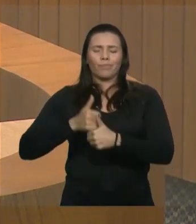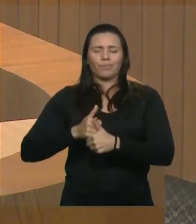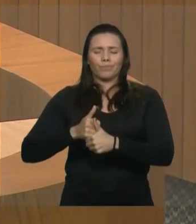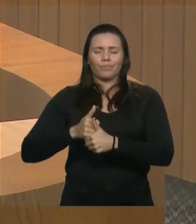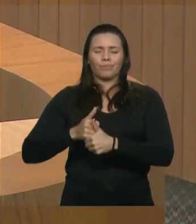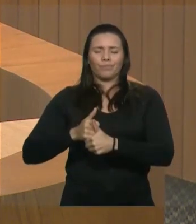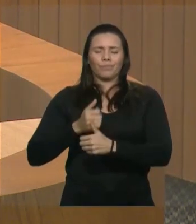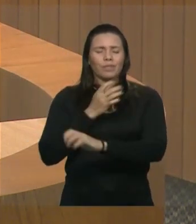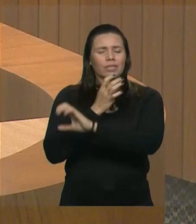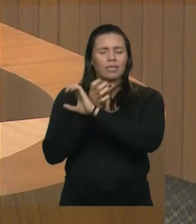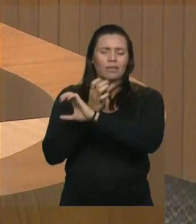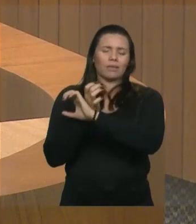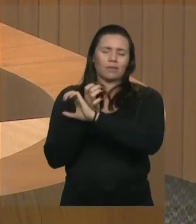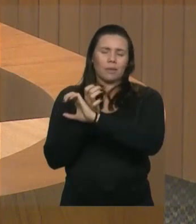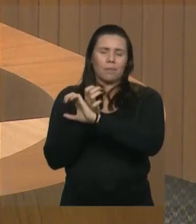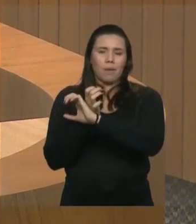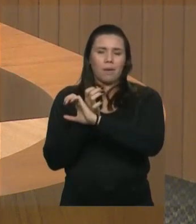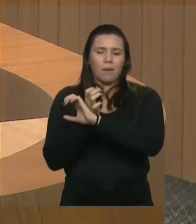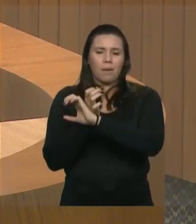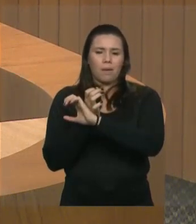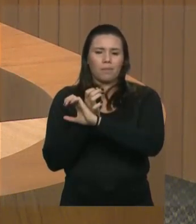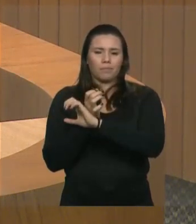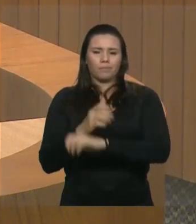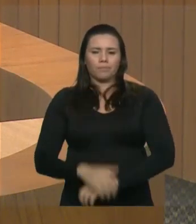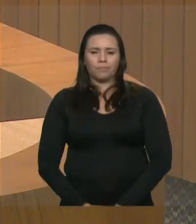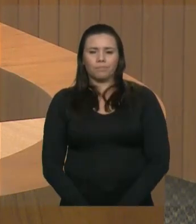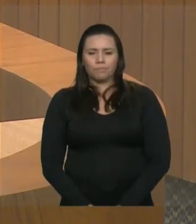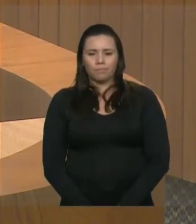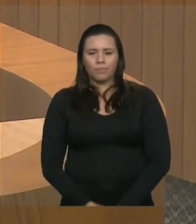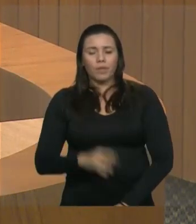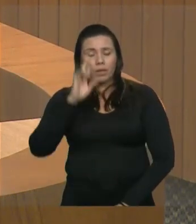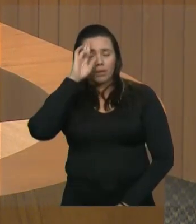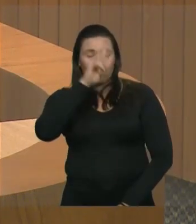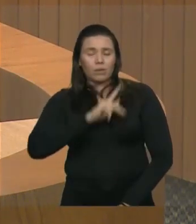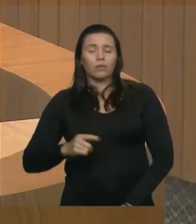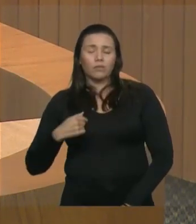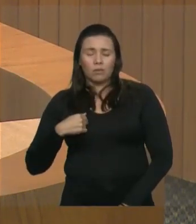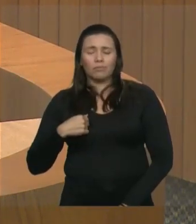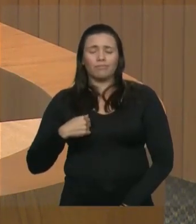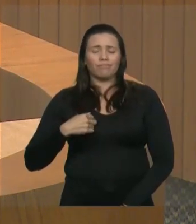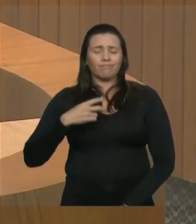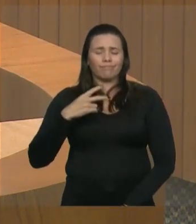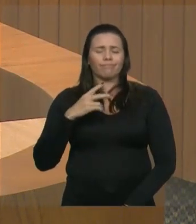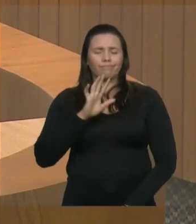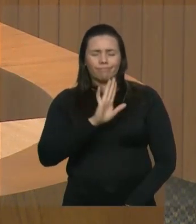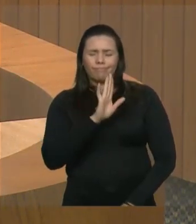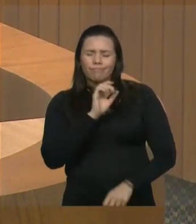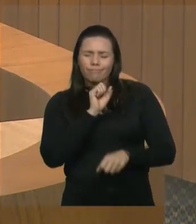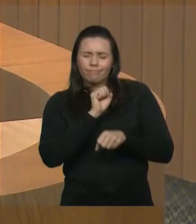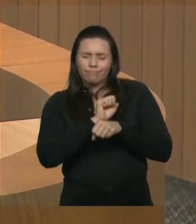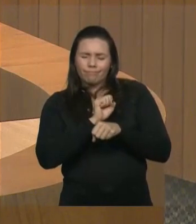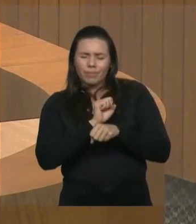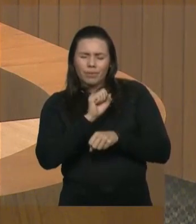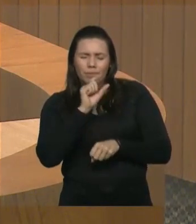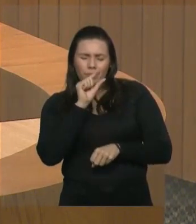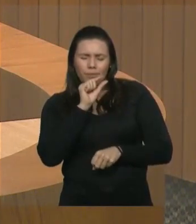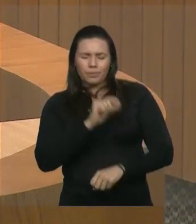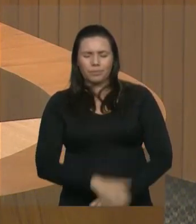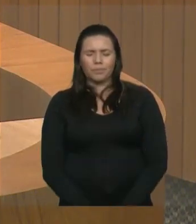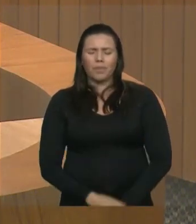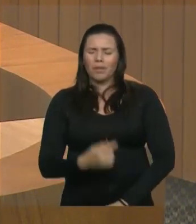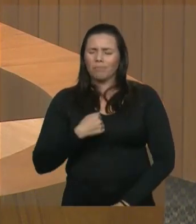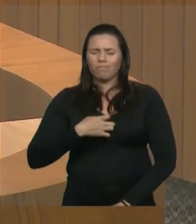porque hoje, senhor presidente, é a indignação contra um governo